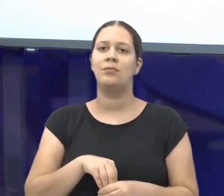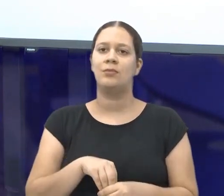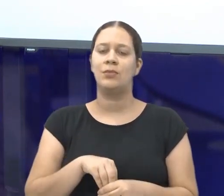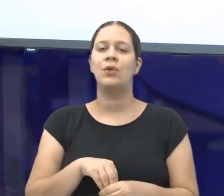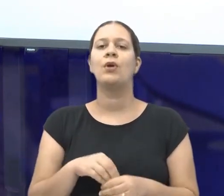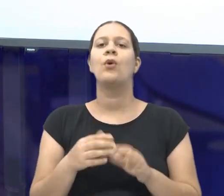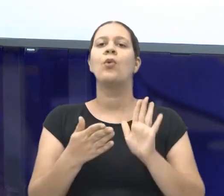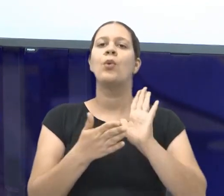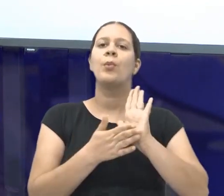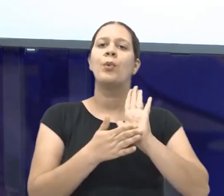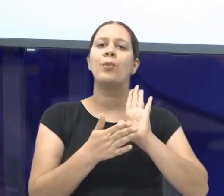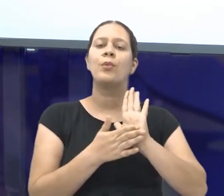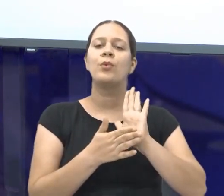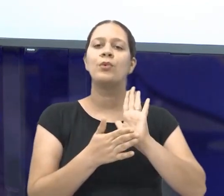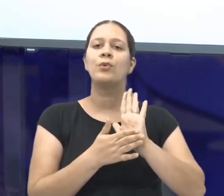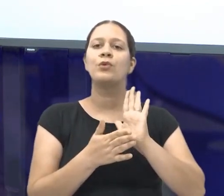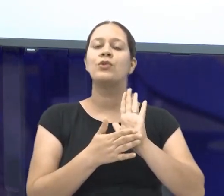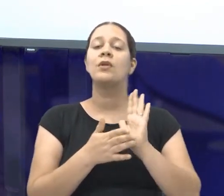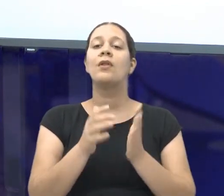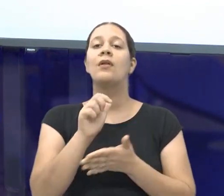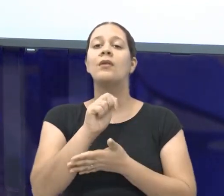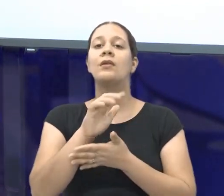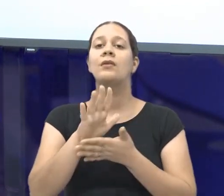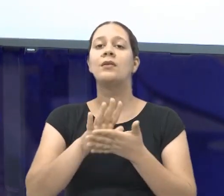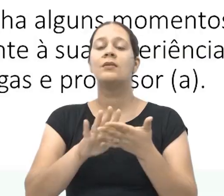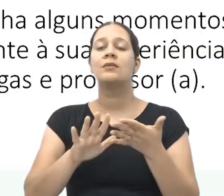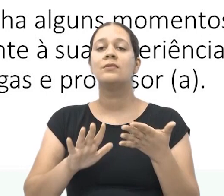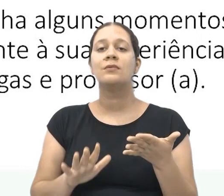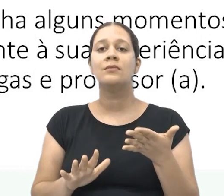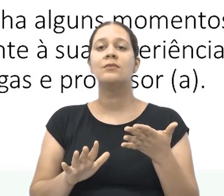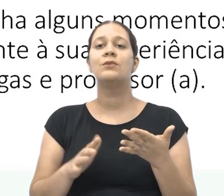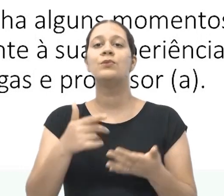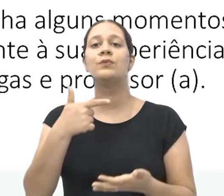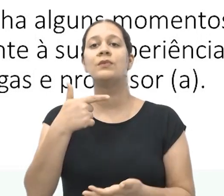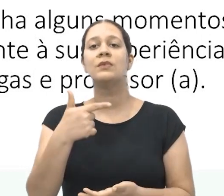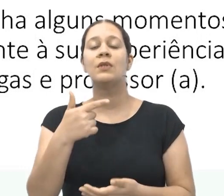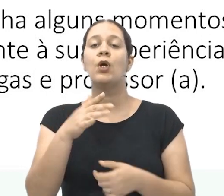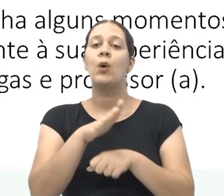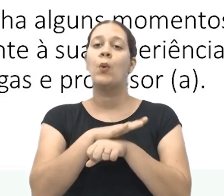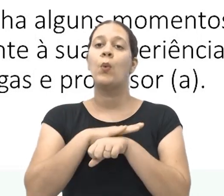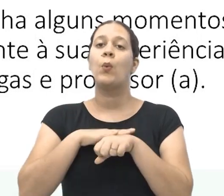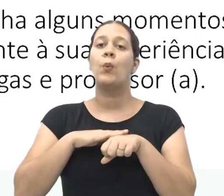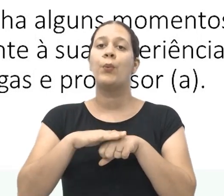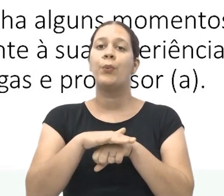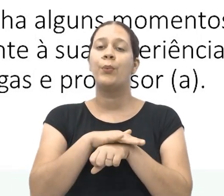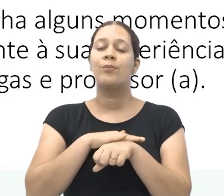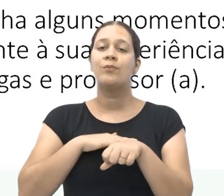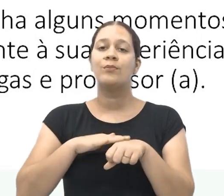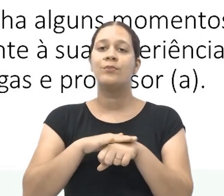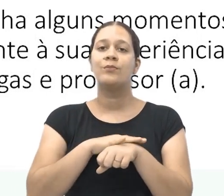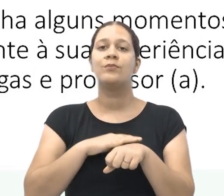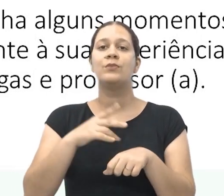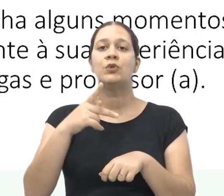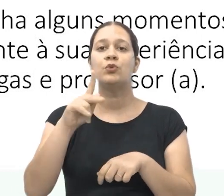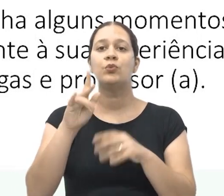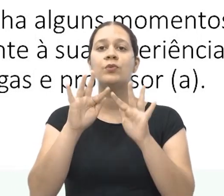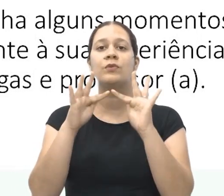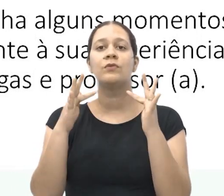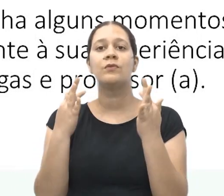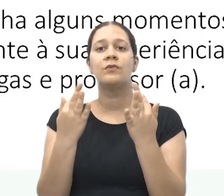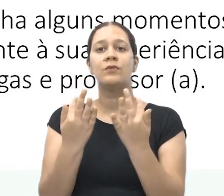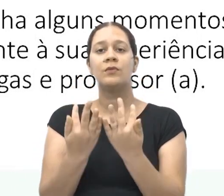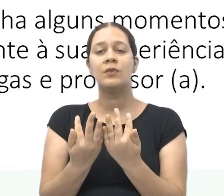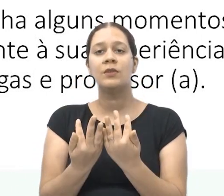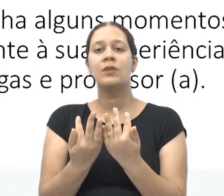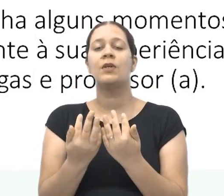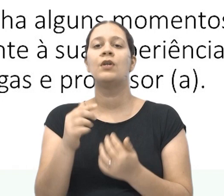a proposta dessa atividade número 2, então? A seguinte: converse com seus familiares e escolha